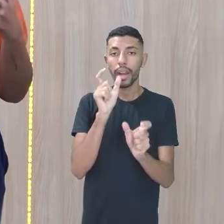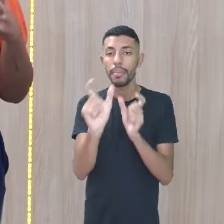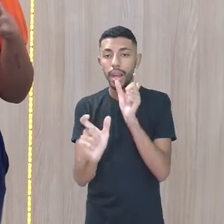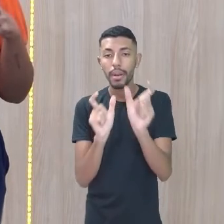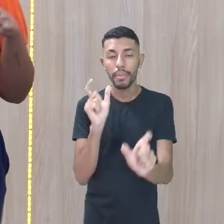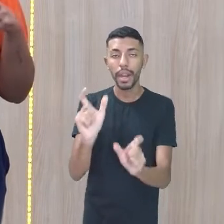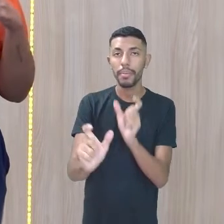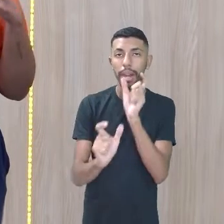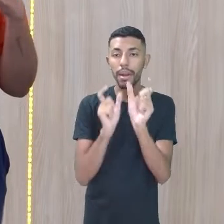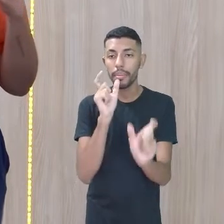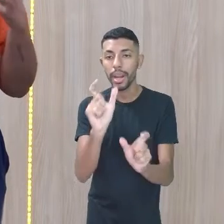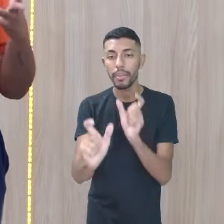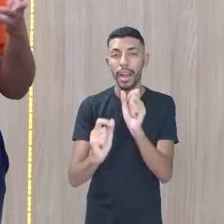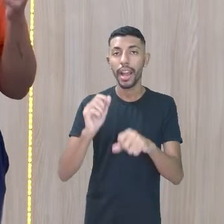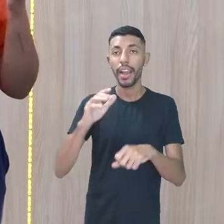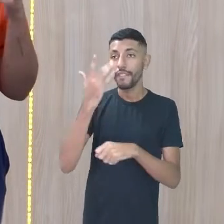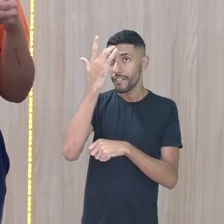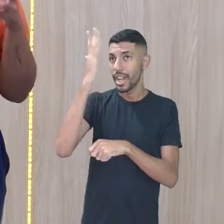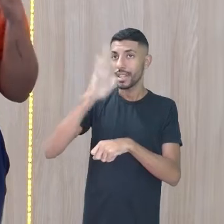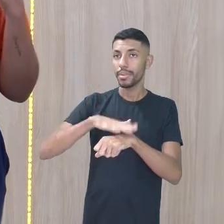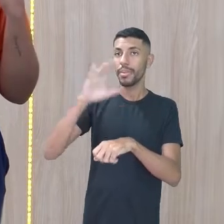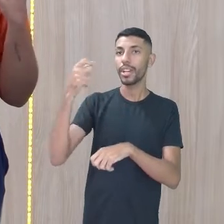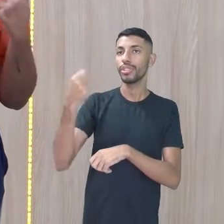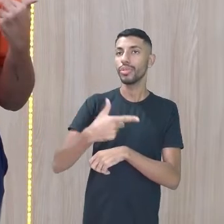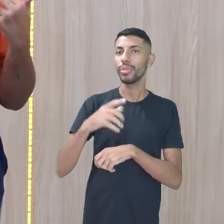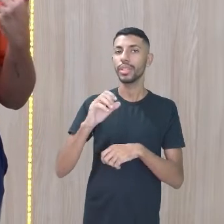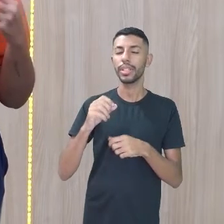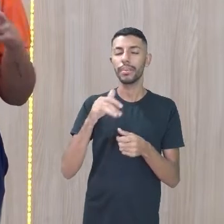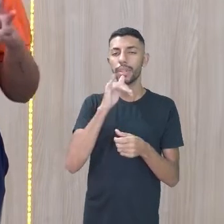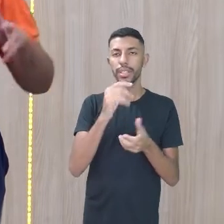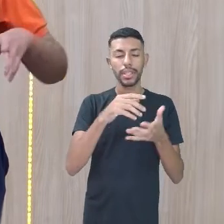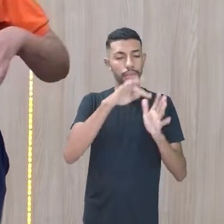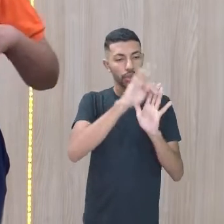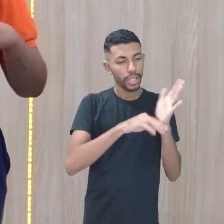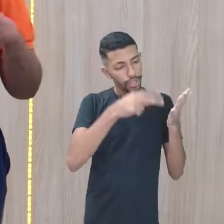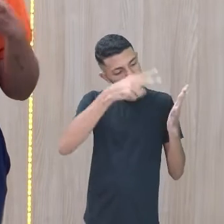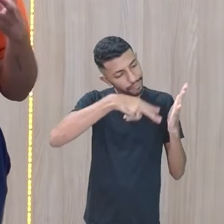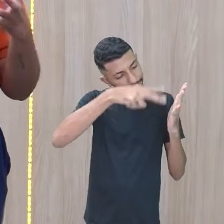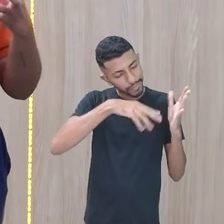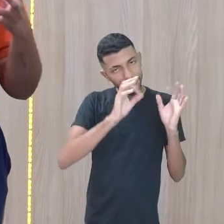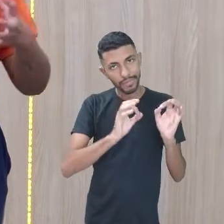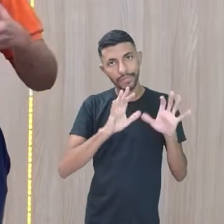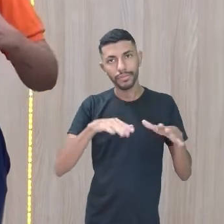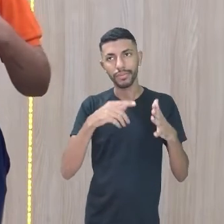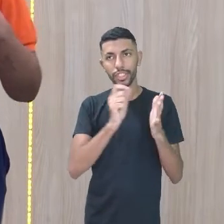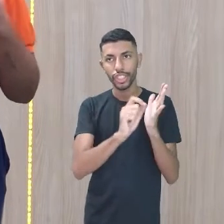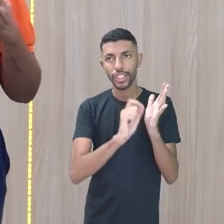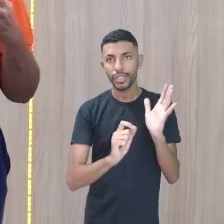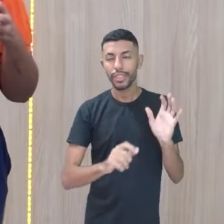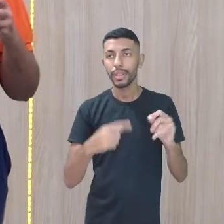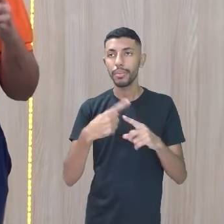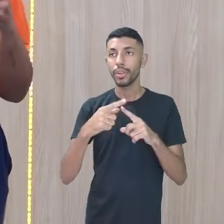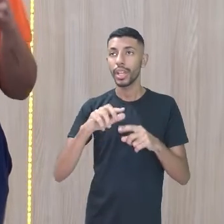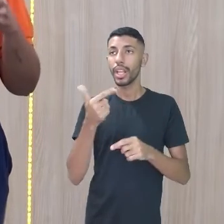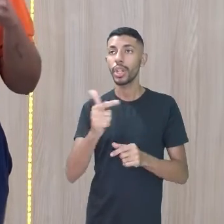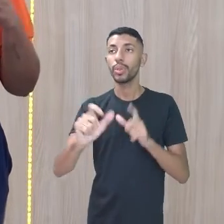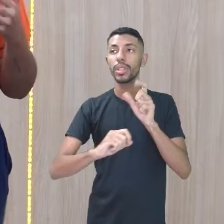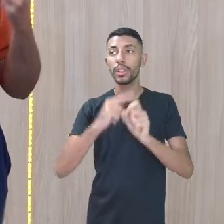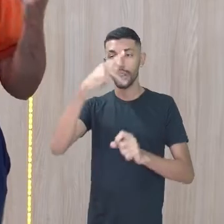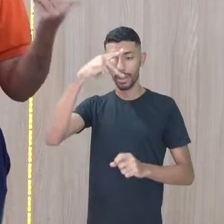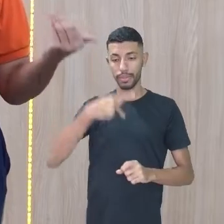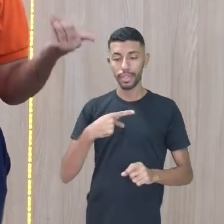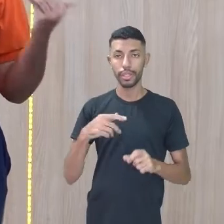mais fácil de ser compreendido do que através de um texto, né? Porque aí a gente não tem a pessoalidade, ou seja,